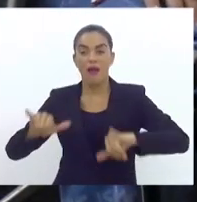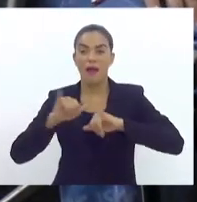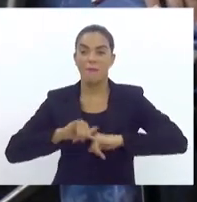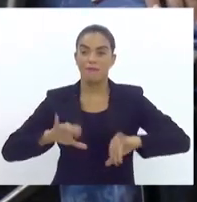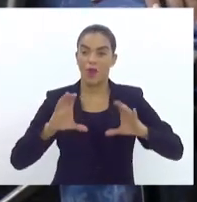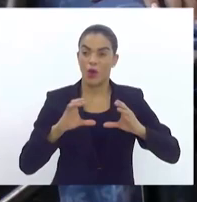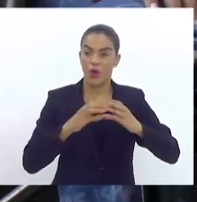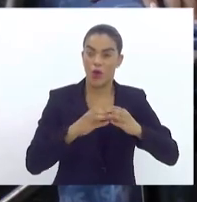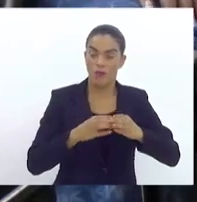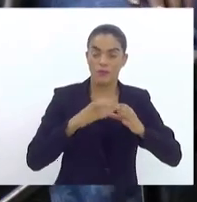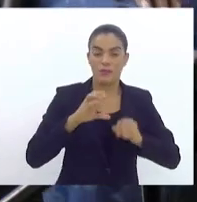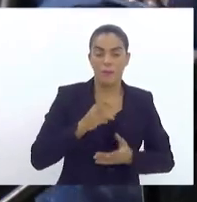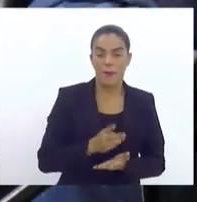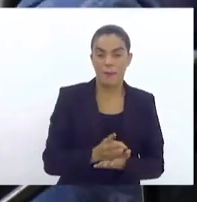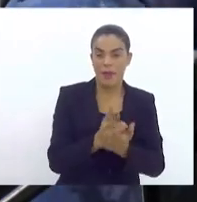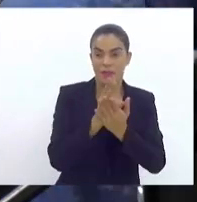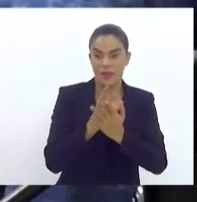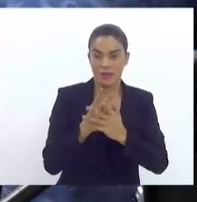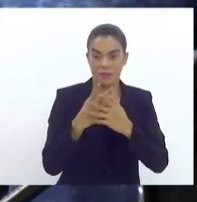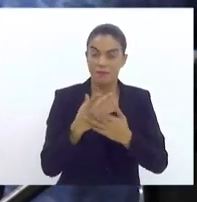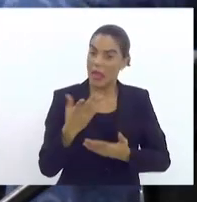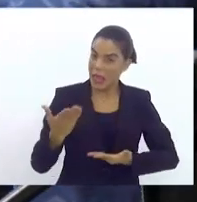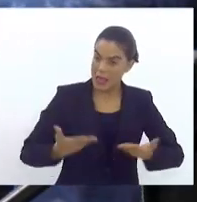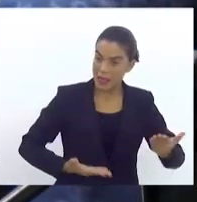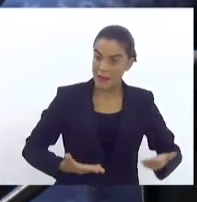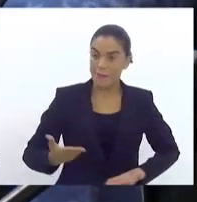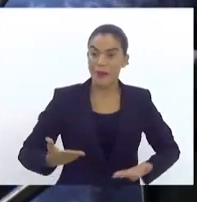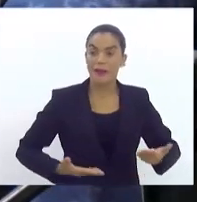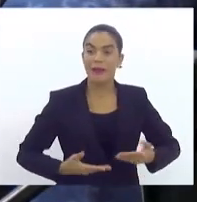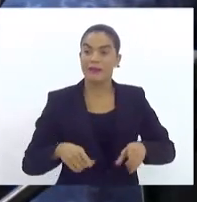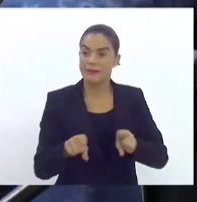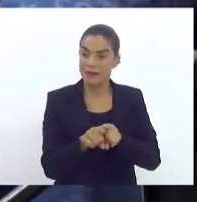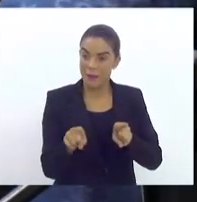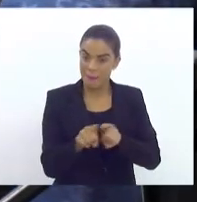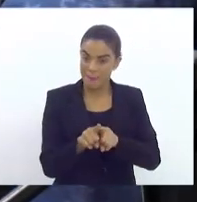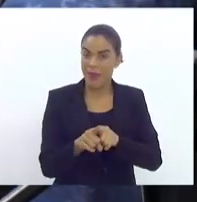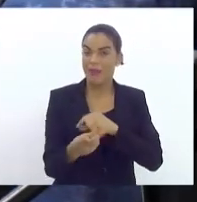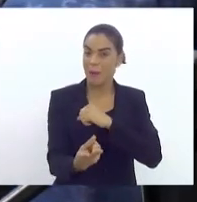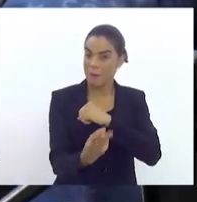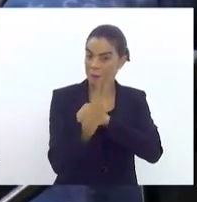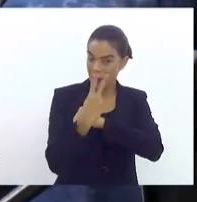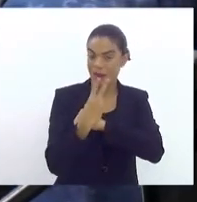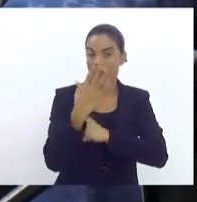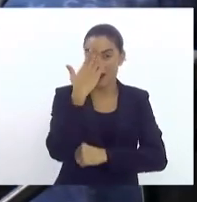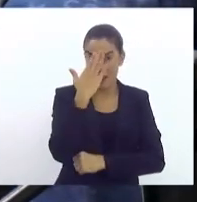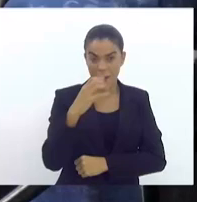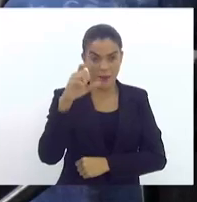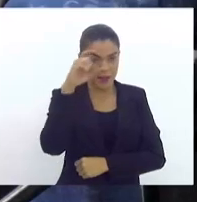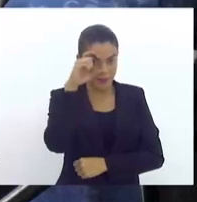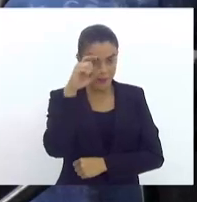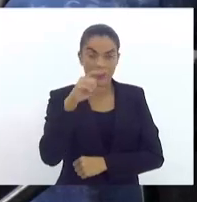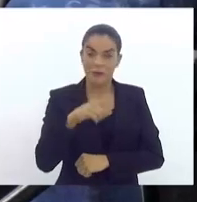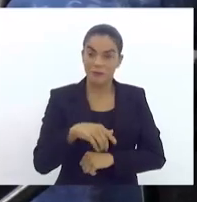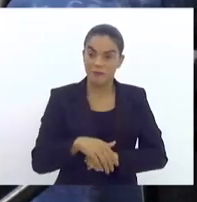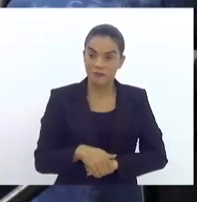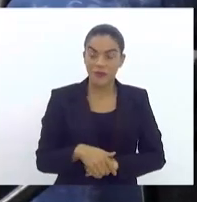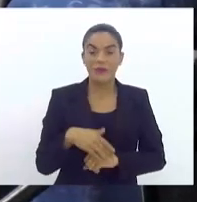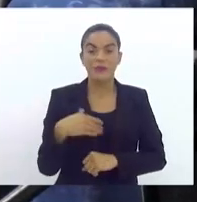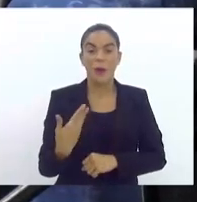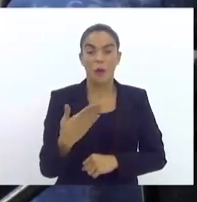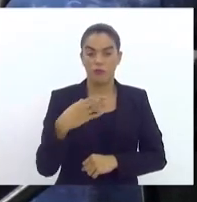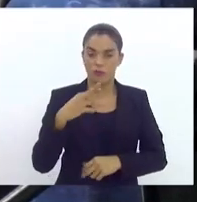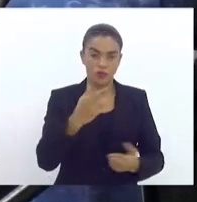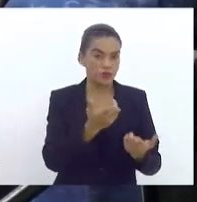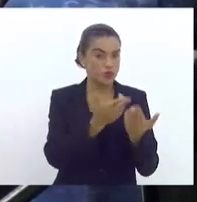permanente de violência domésticas parecendo que as empregadas domésticas também estão protegidas pela le da Penha então quando o patrão